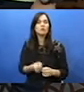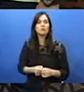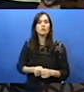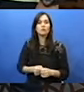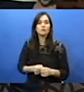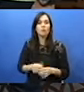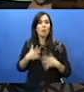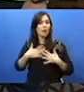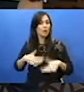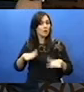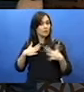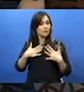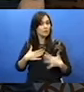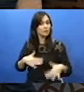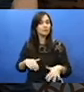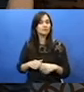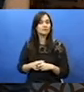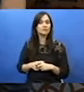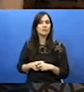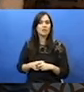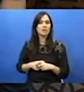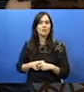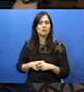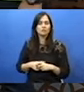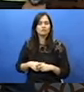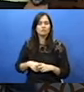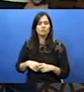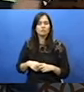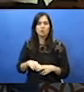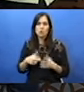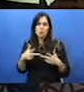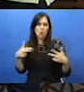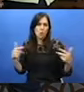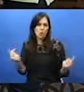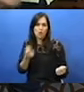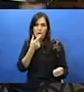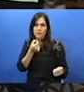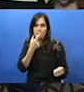os sedativos, morfinas, entre outros.